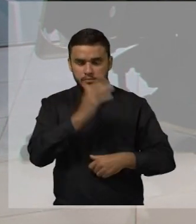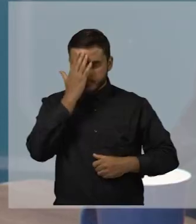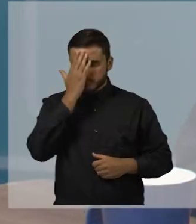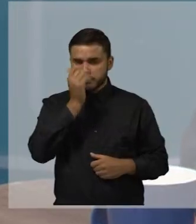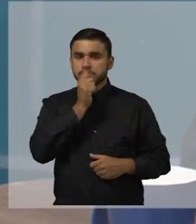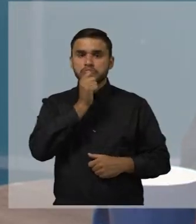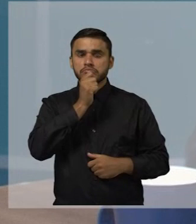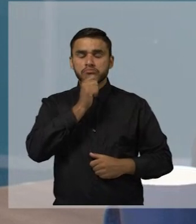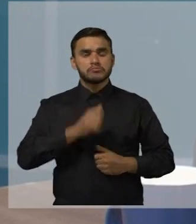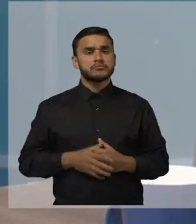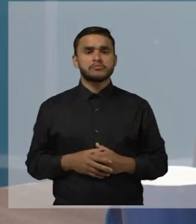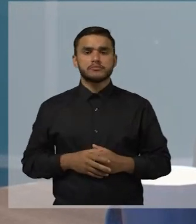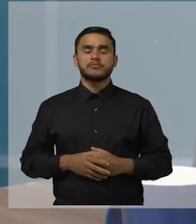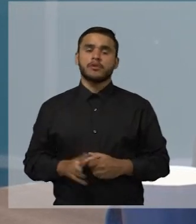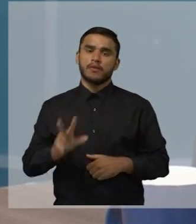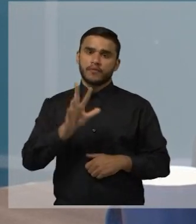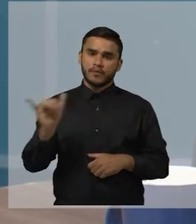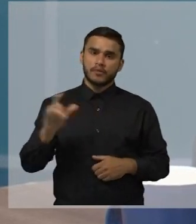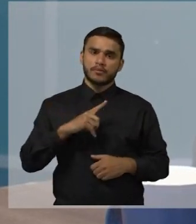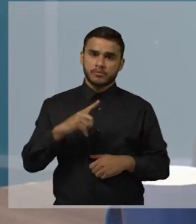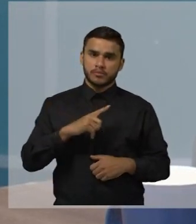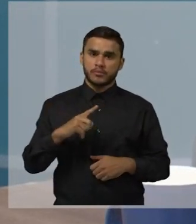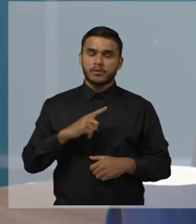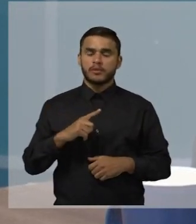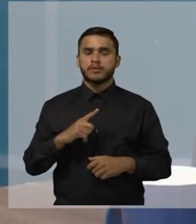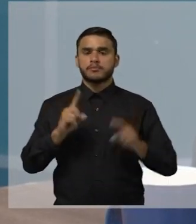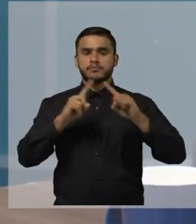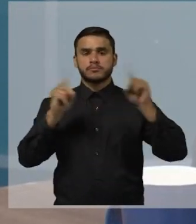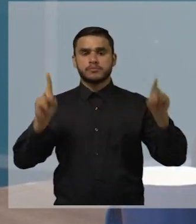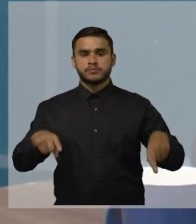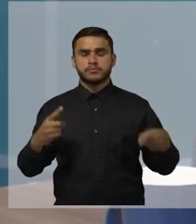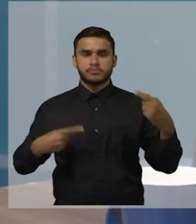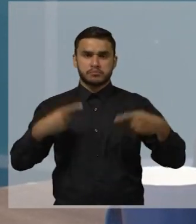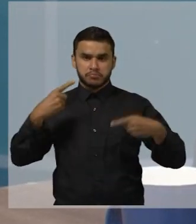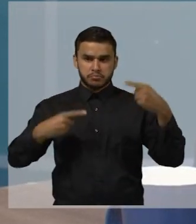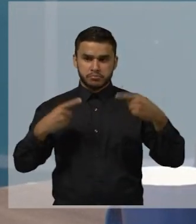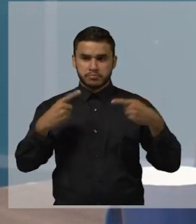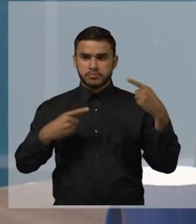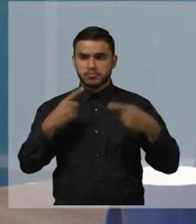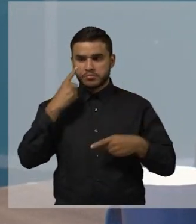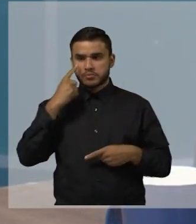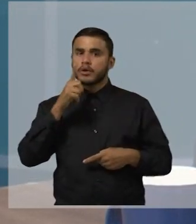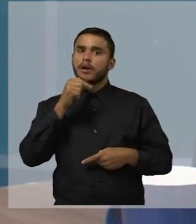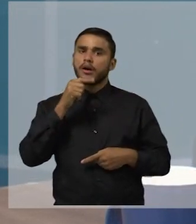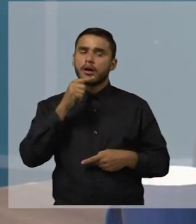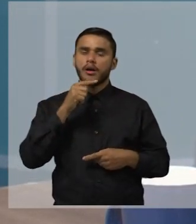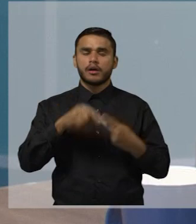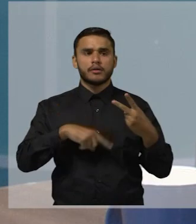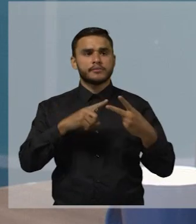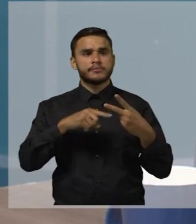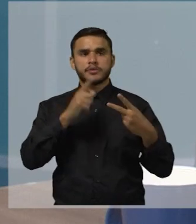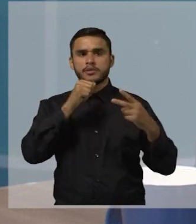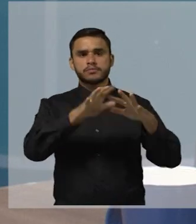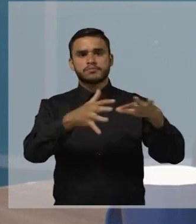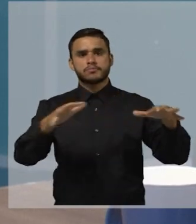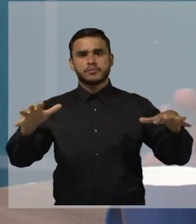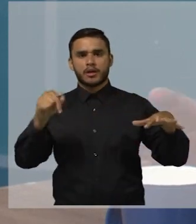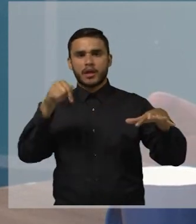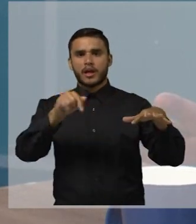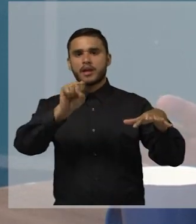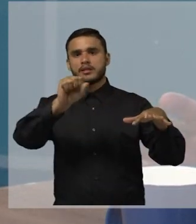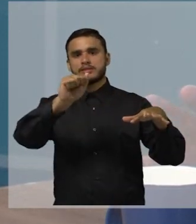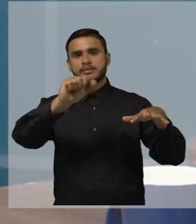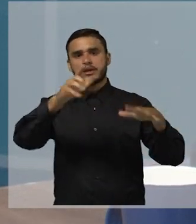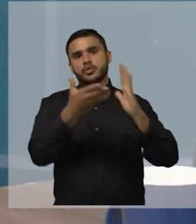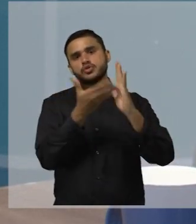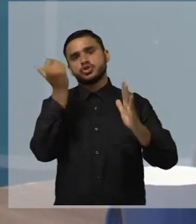Se falou em programa de suprimento de água, de salinização, coisas assim, mas